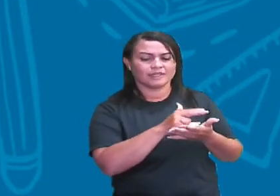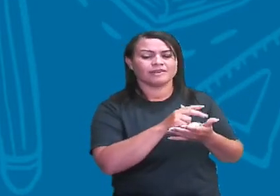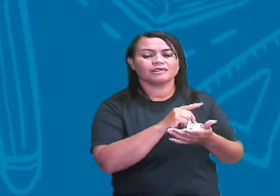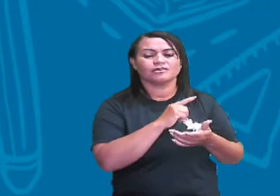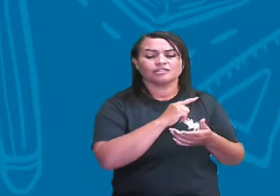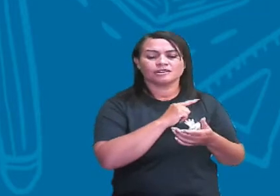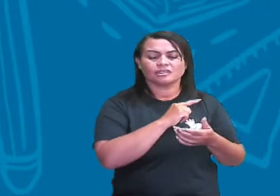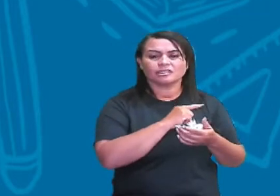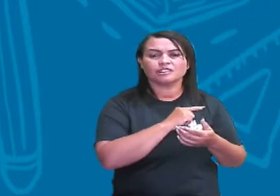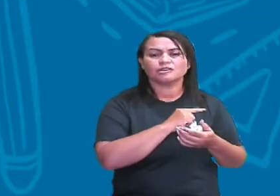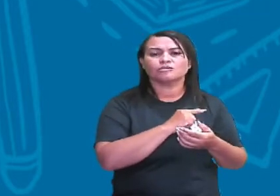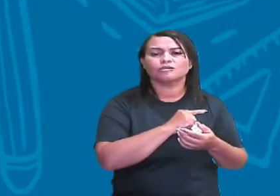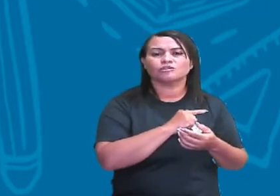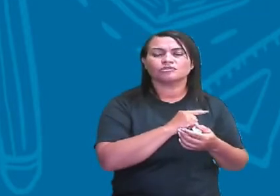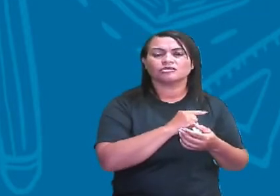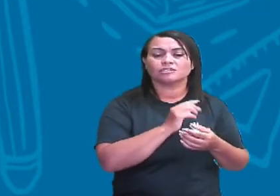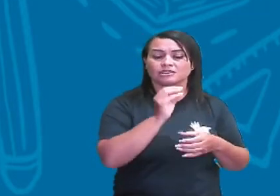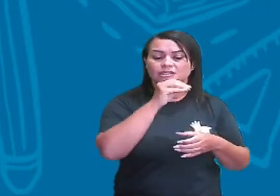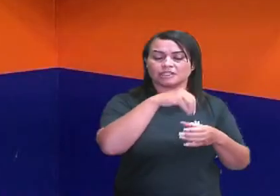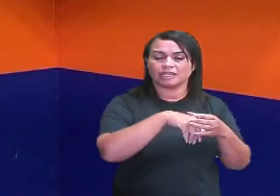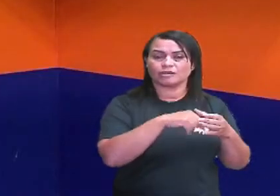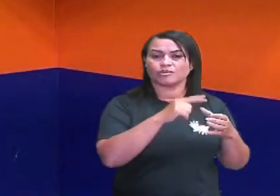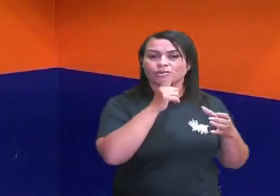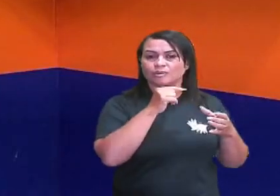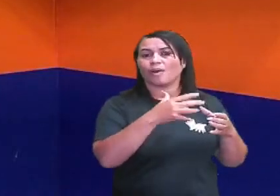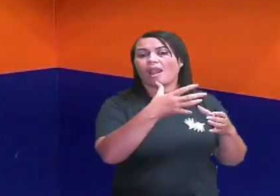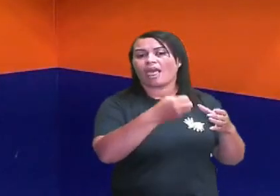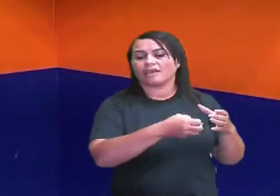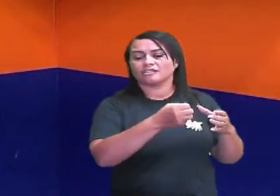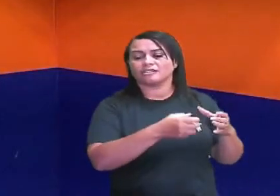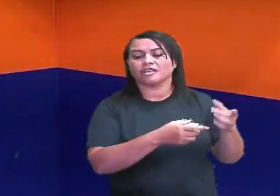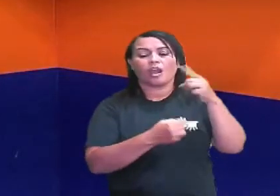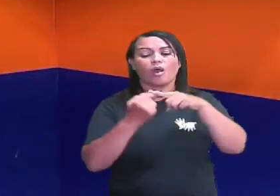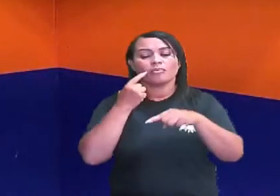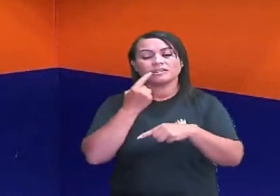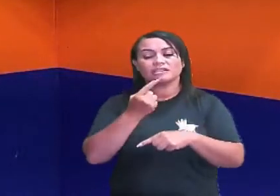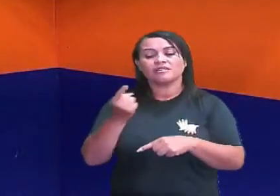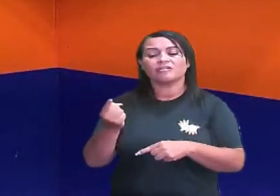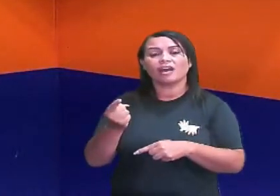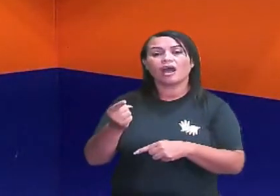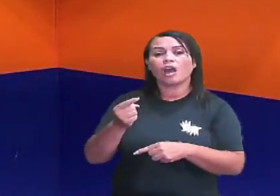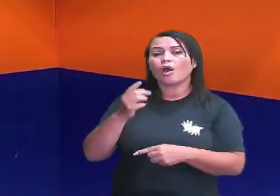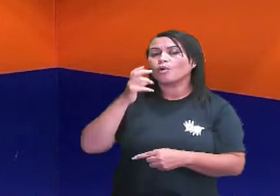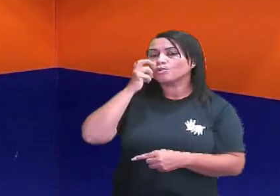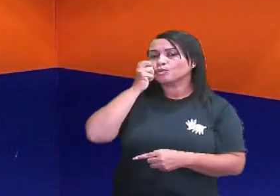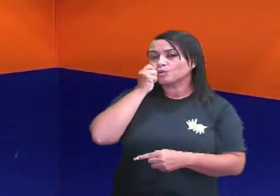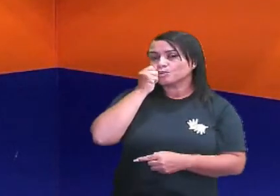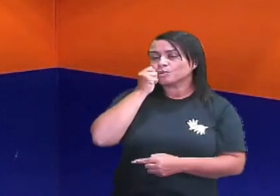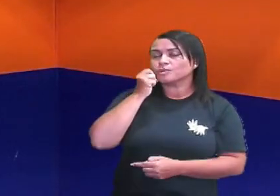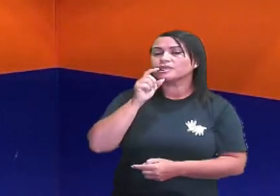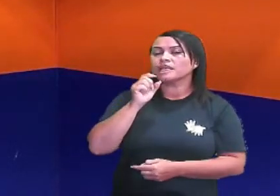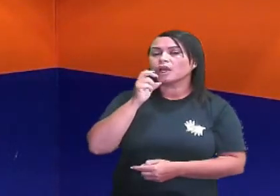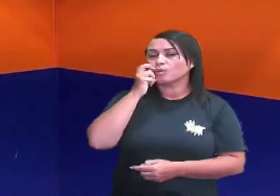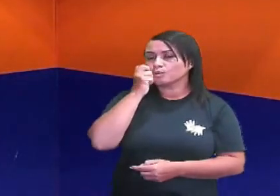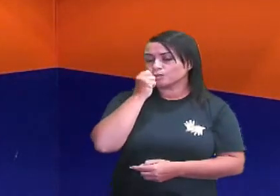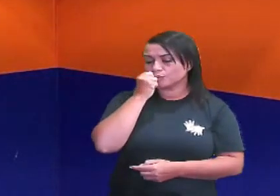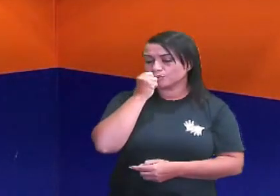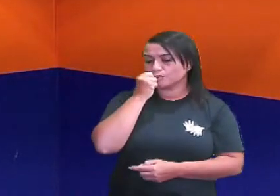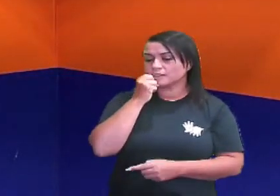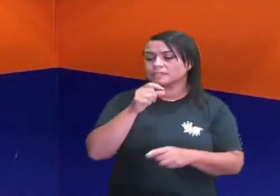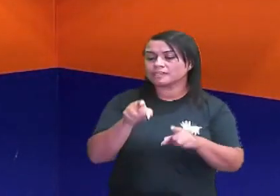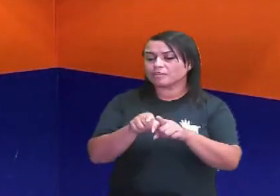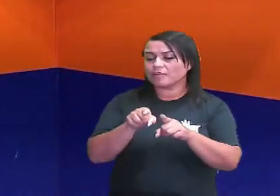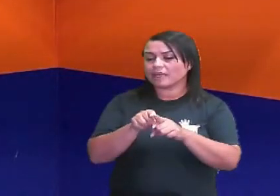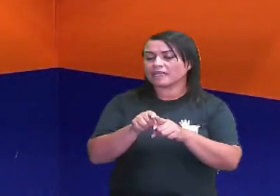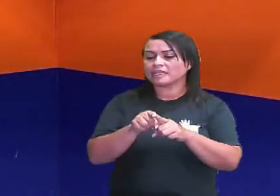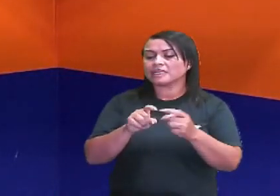células diferentes dentro do leite. Um suco de laranja, por exemplo, você aparentemente vê ali o suco uniforme, ou um suco de caju, mas alguns minutos